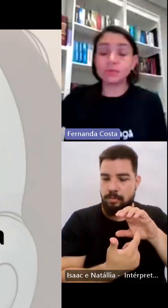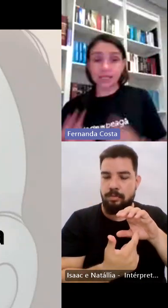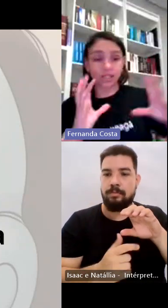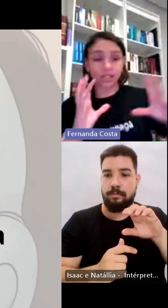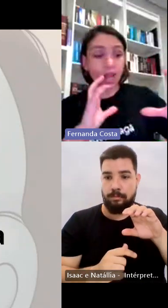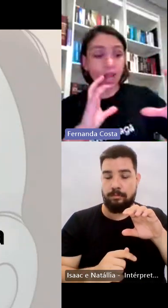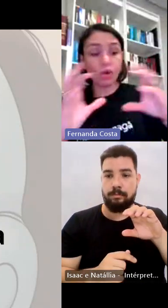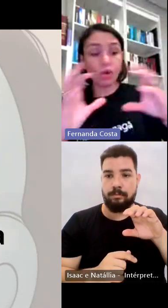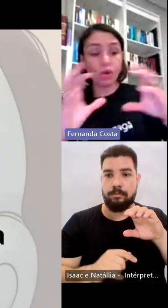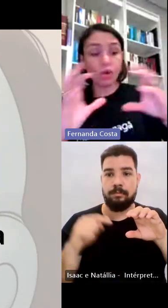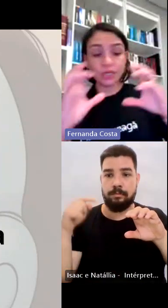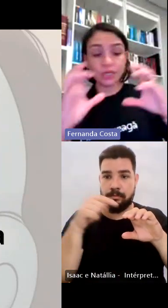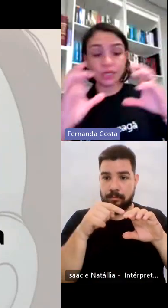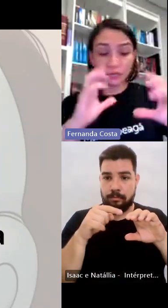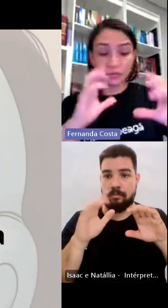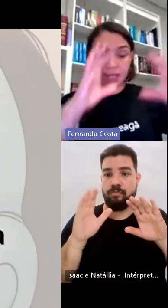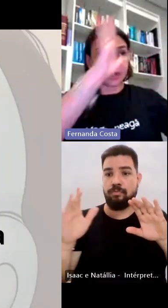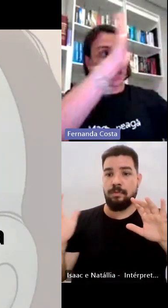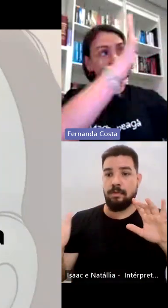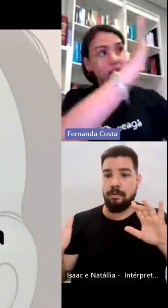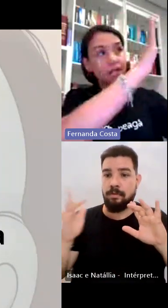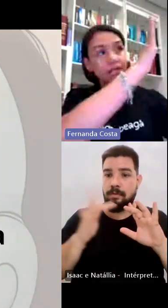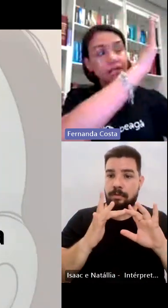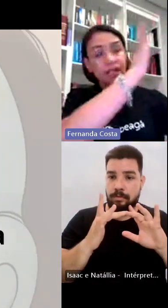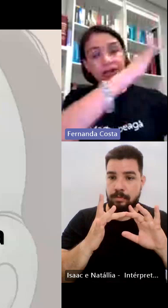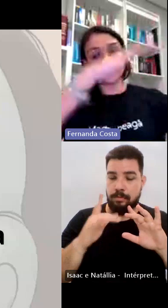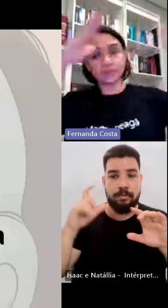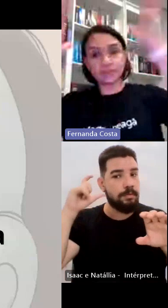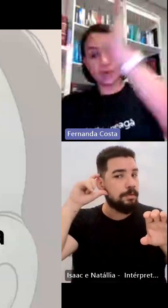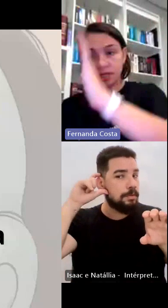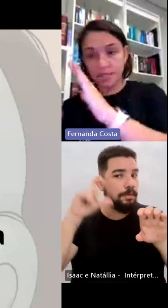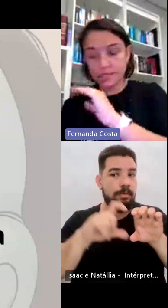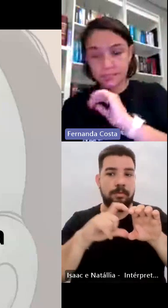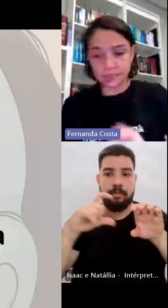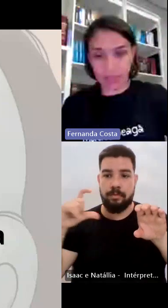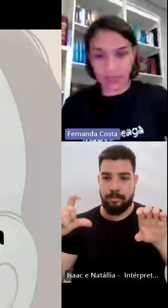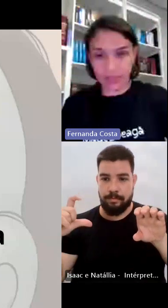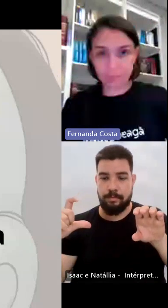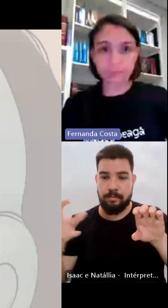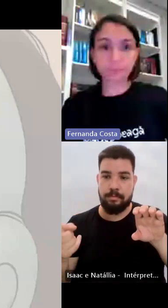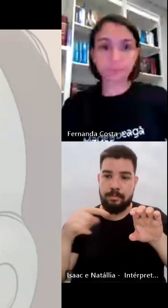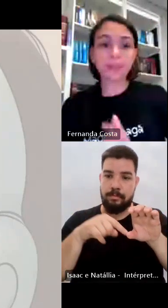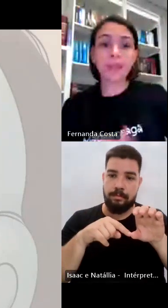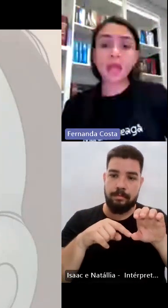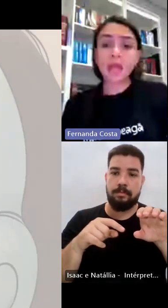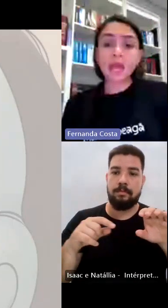temos aqui já a comunicação entre a orelha externa e a orelha interna.